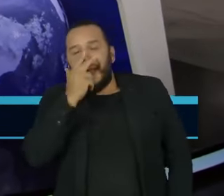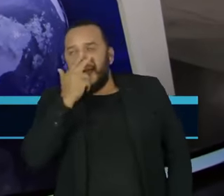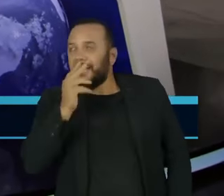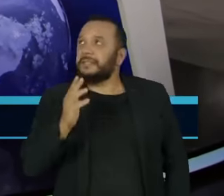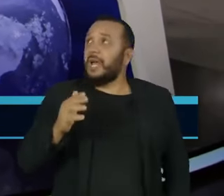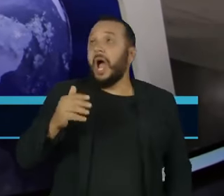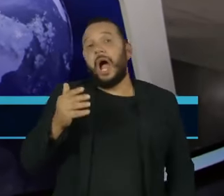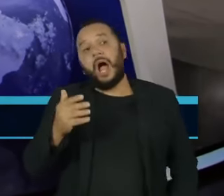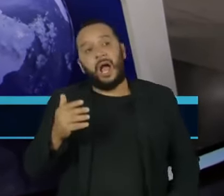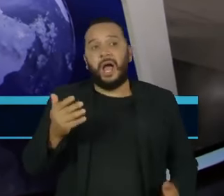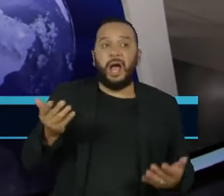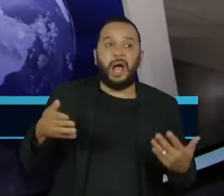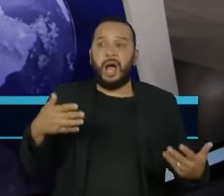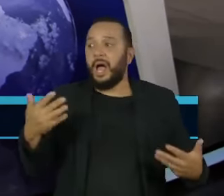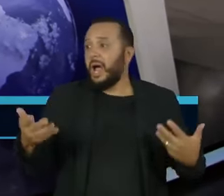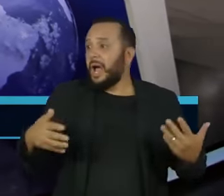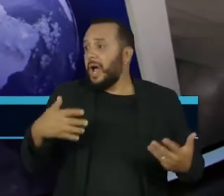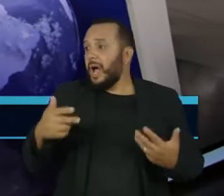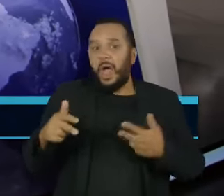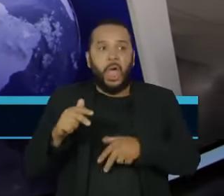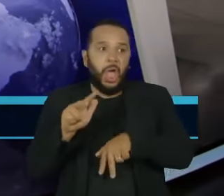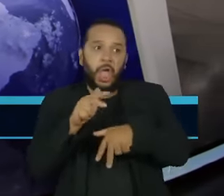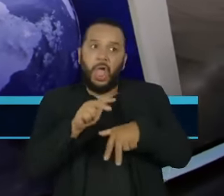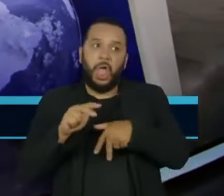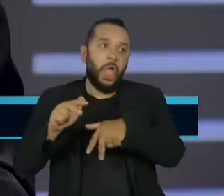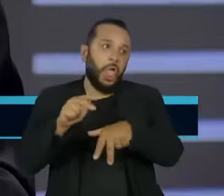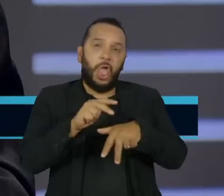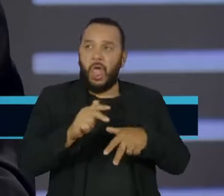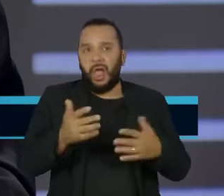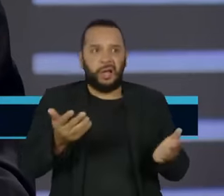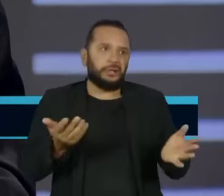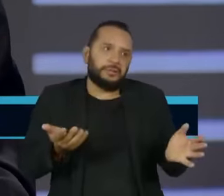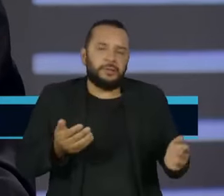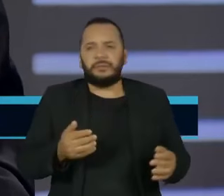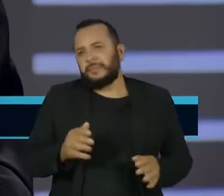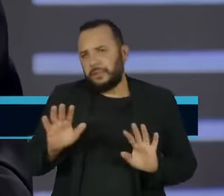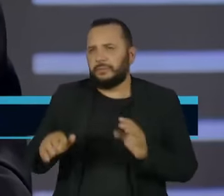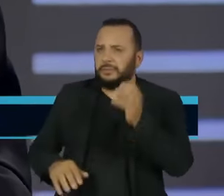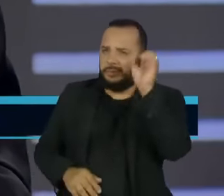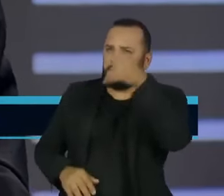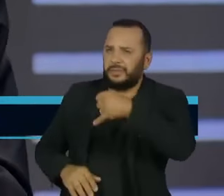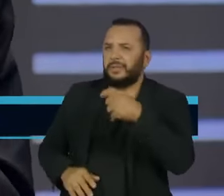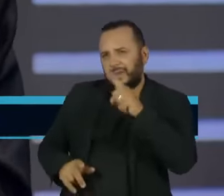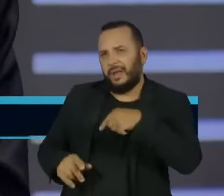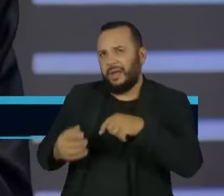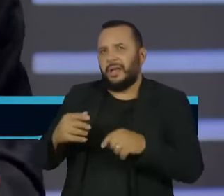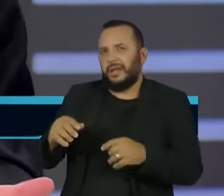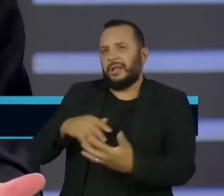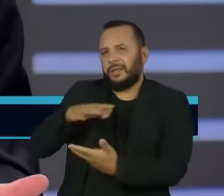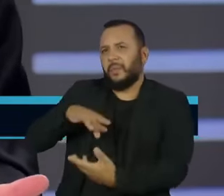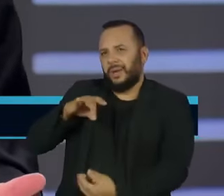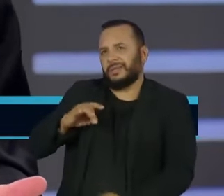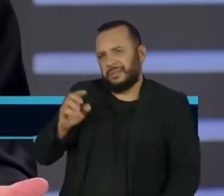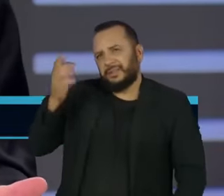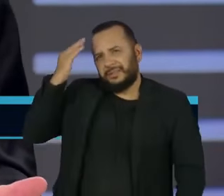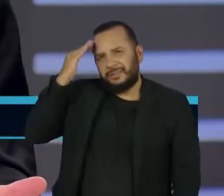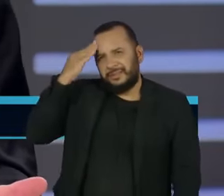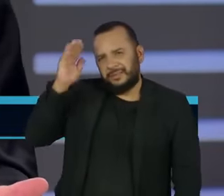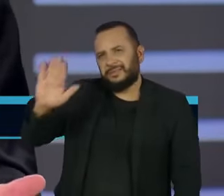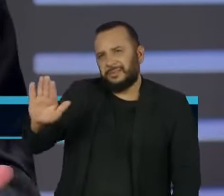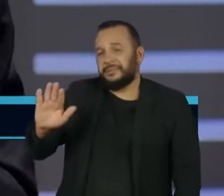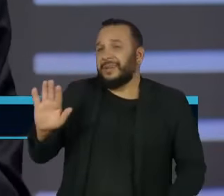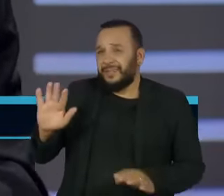algo eh espúrio é claro que faz parte do jogo democrático isso todo mundo sabe assim como faz parte do jogo